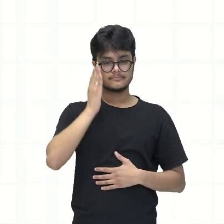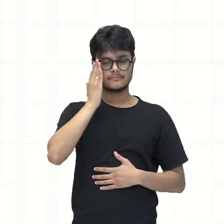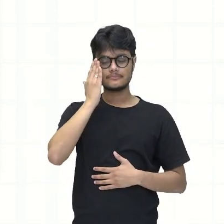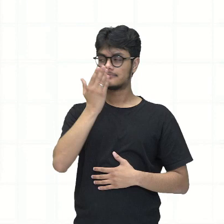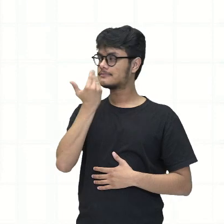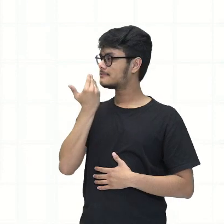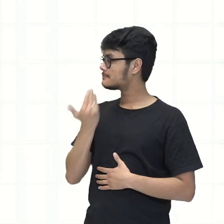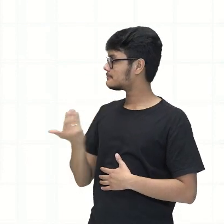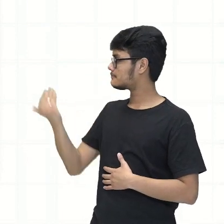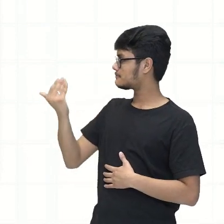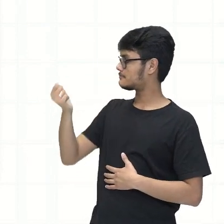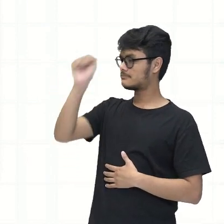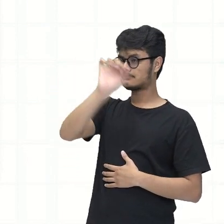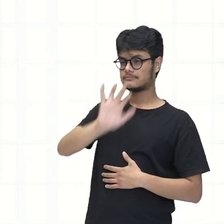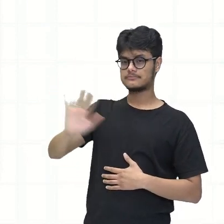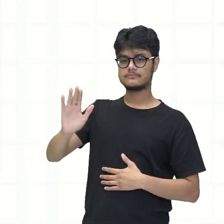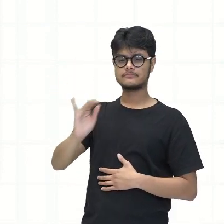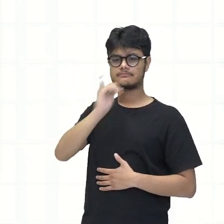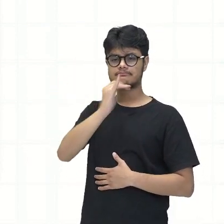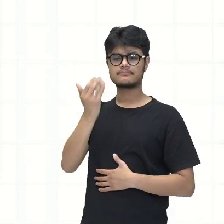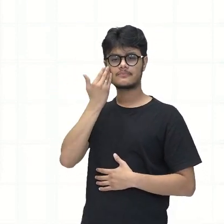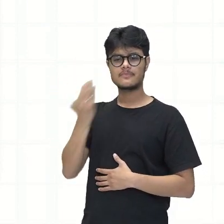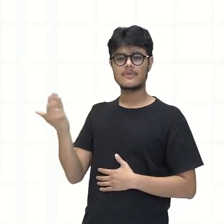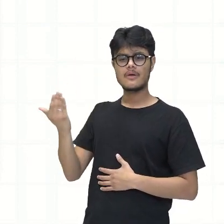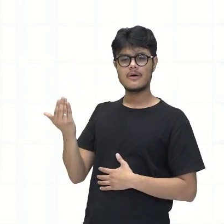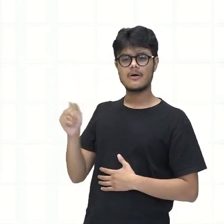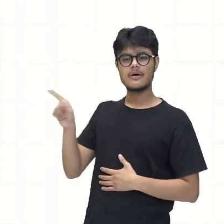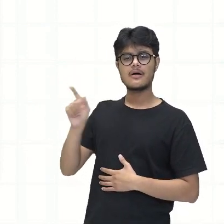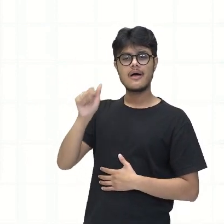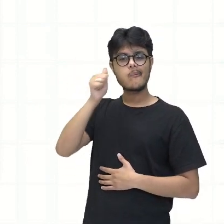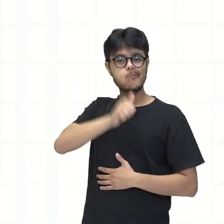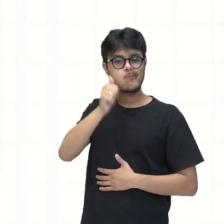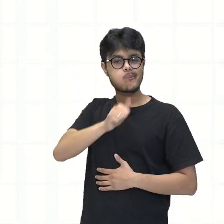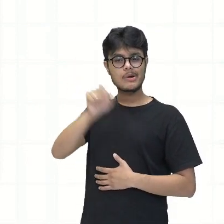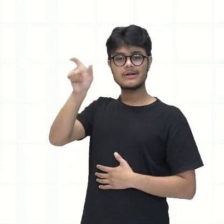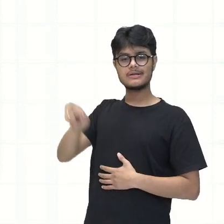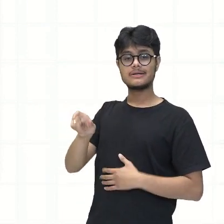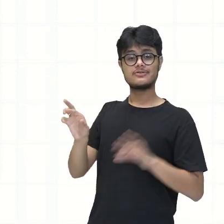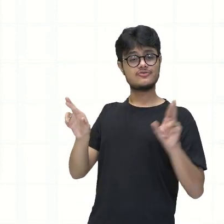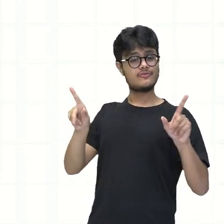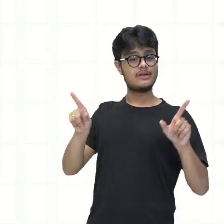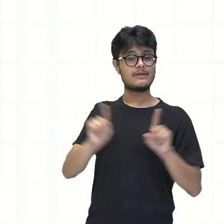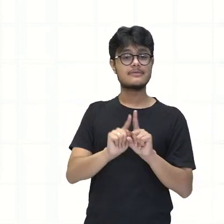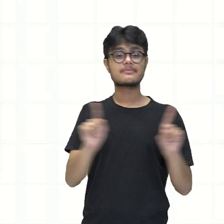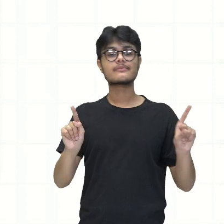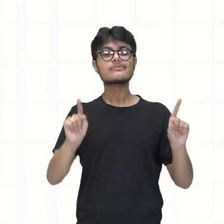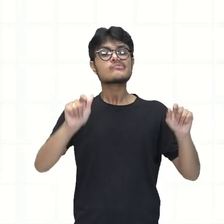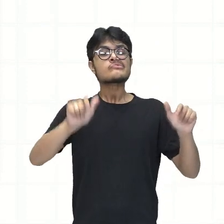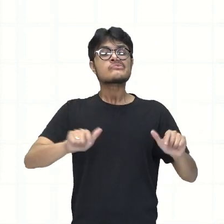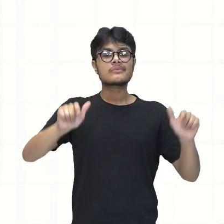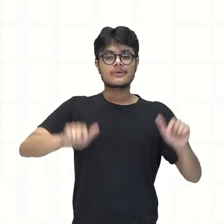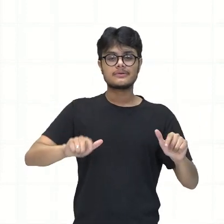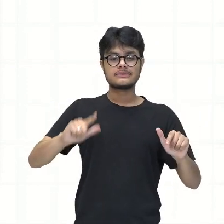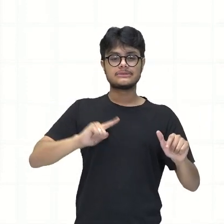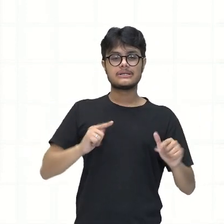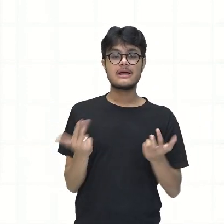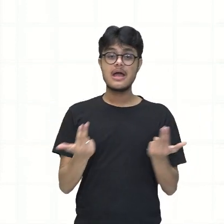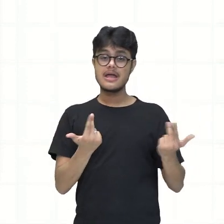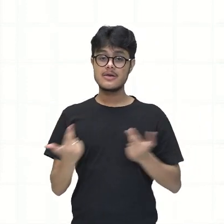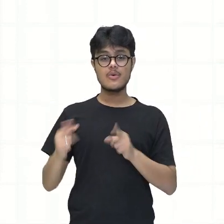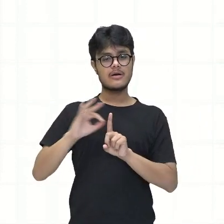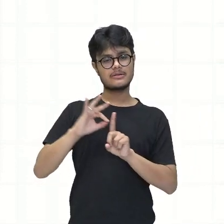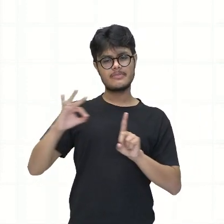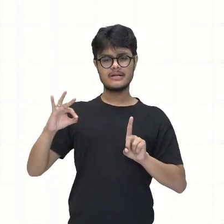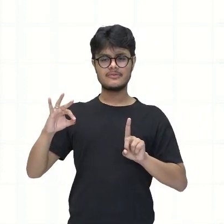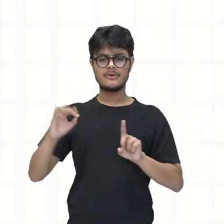imagem em que a menininha está em locais diferentes, mas esses locais, eles têm a mesma